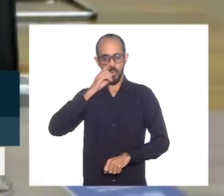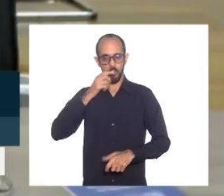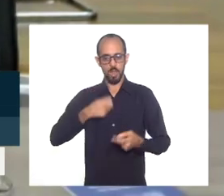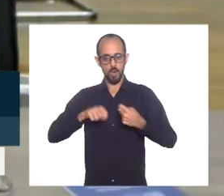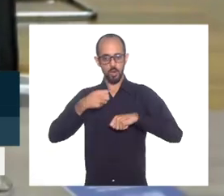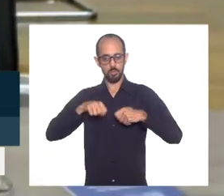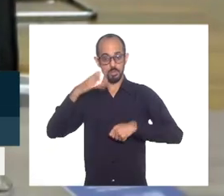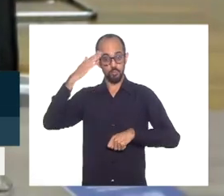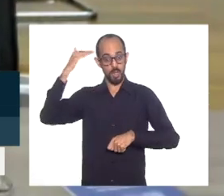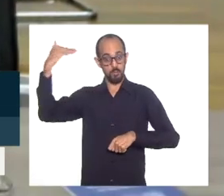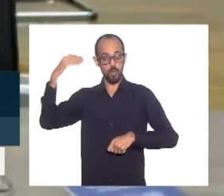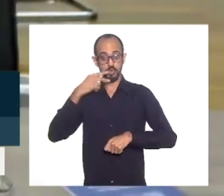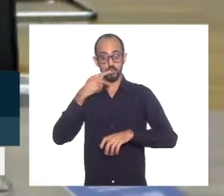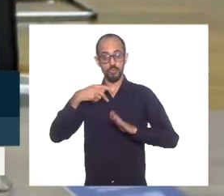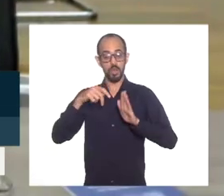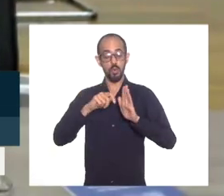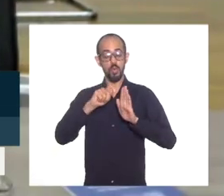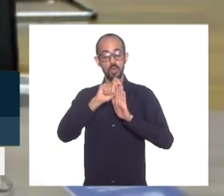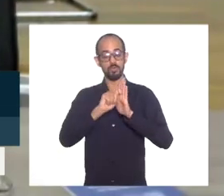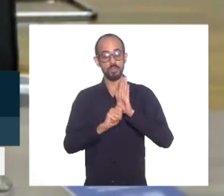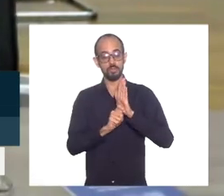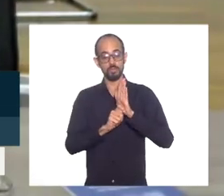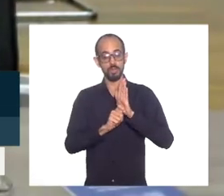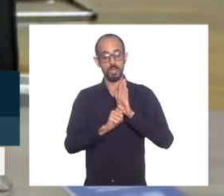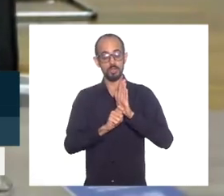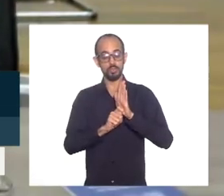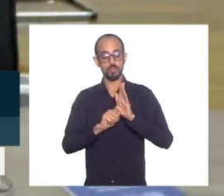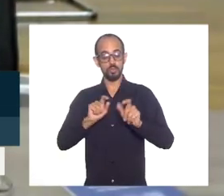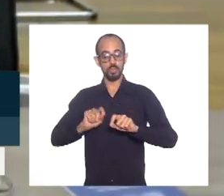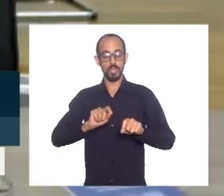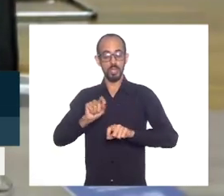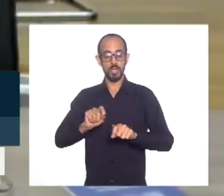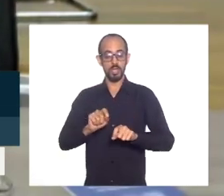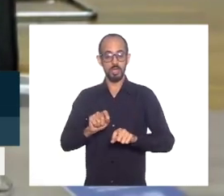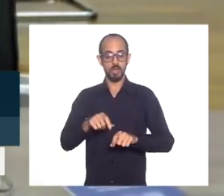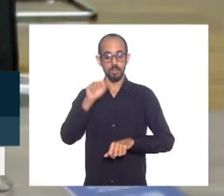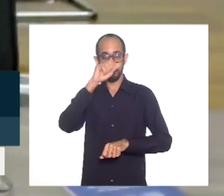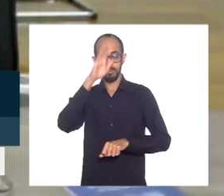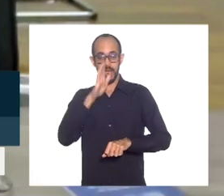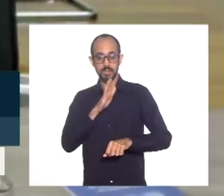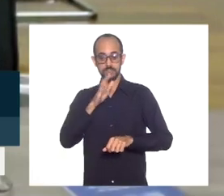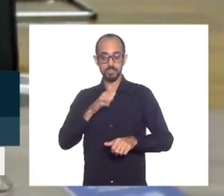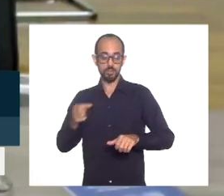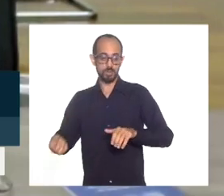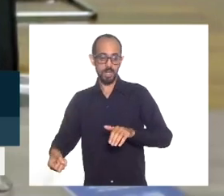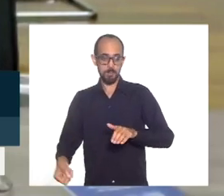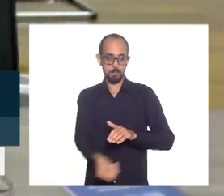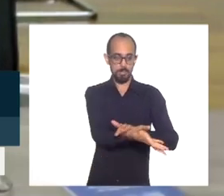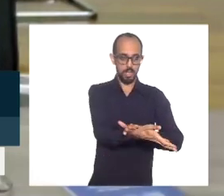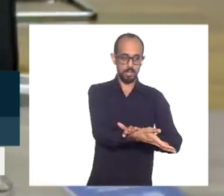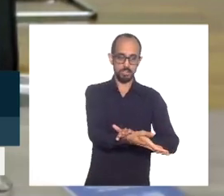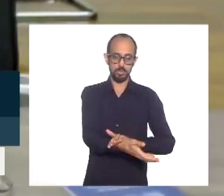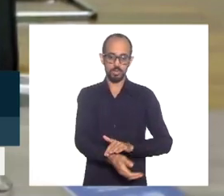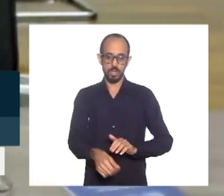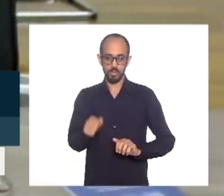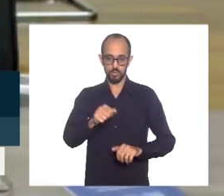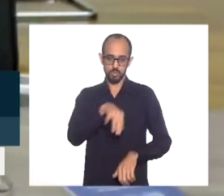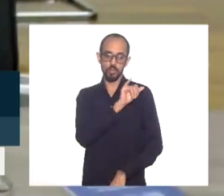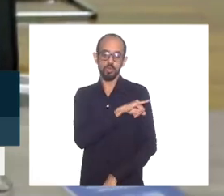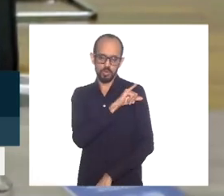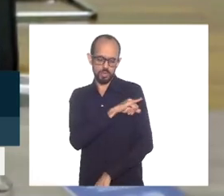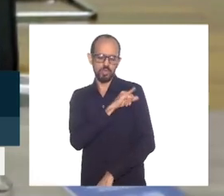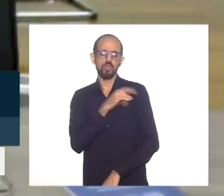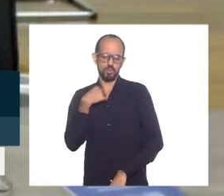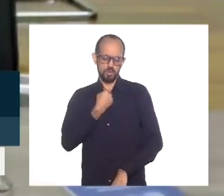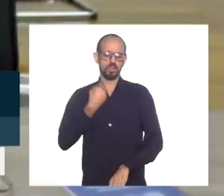fez um artigo dizendo que o Rio dá calote no Brasil. Na verdade, é o Brasil que dá calote no Rio. A gente tem um espírito de